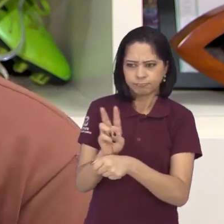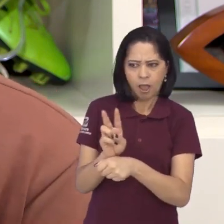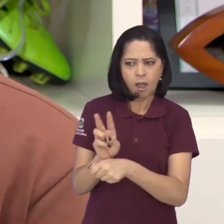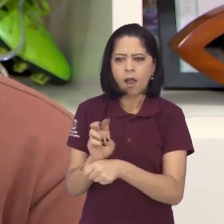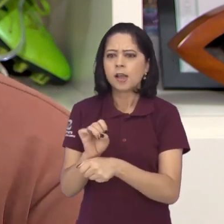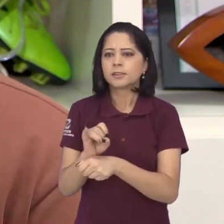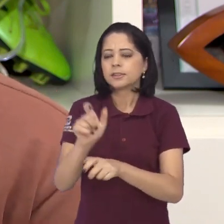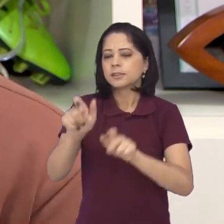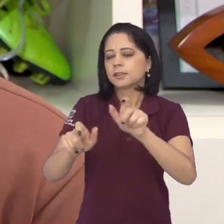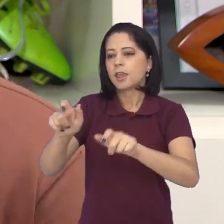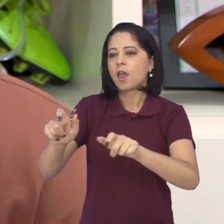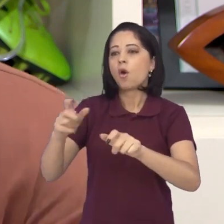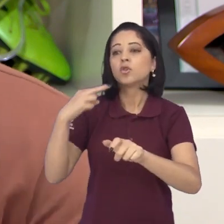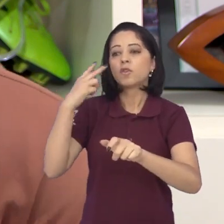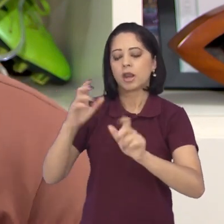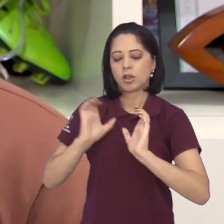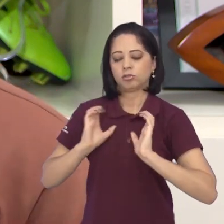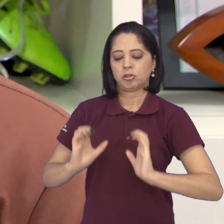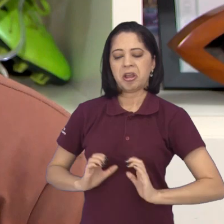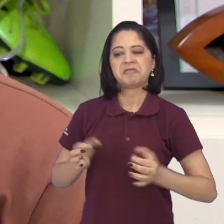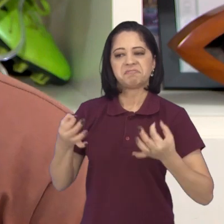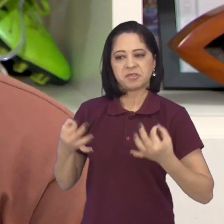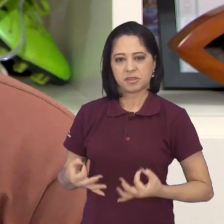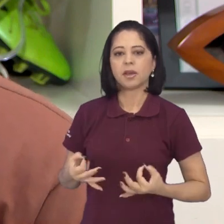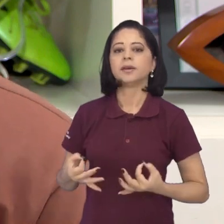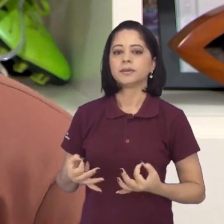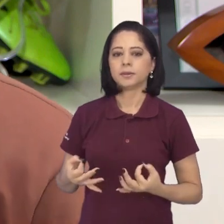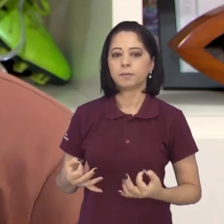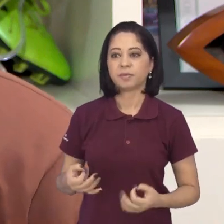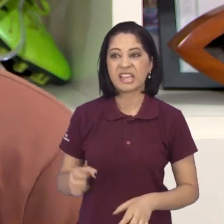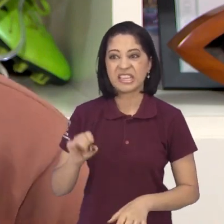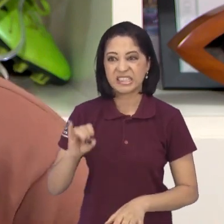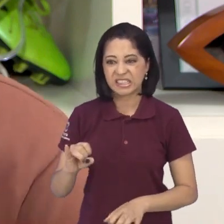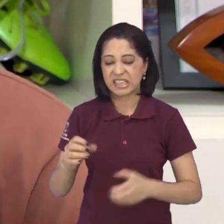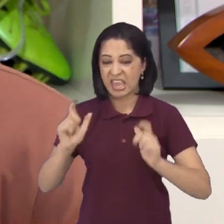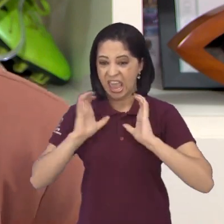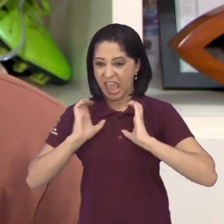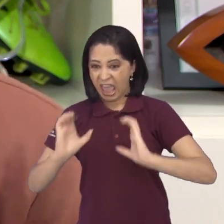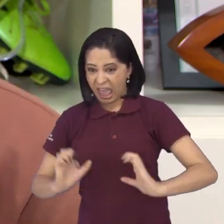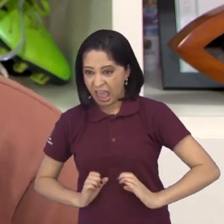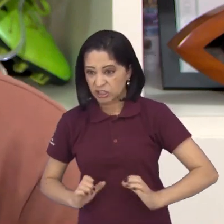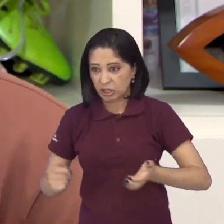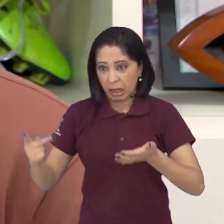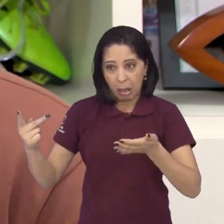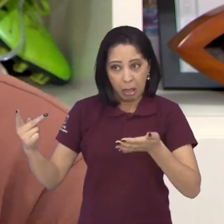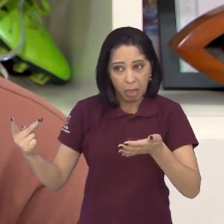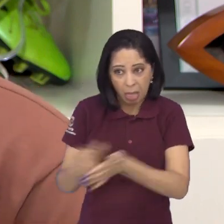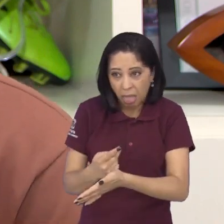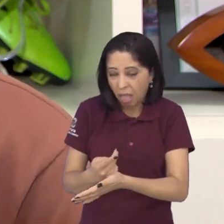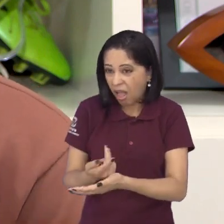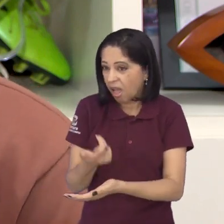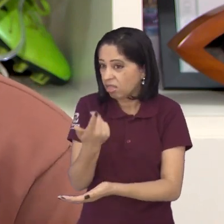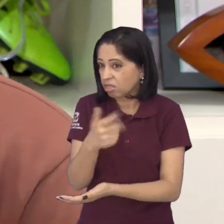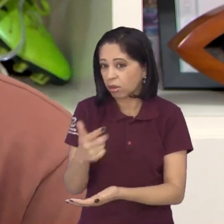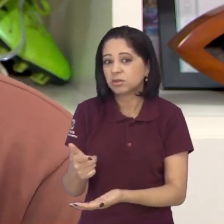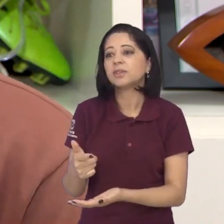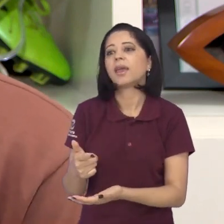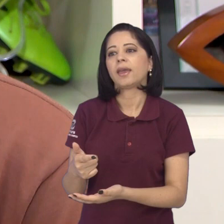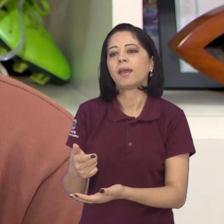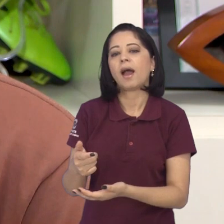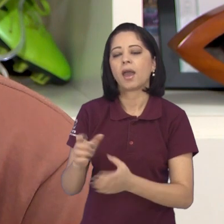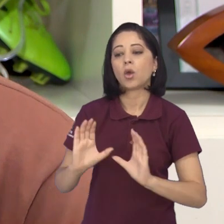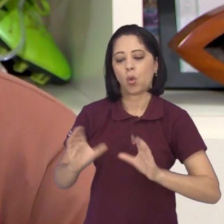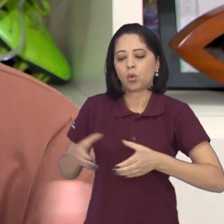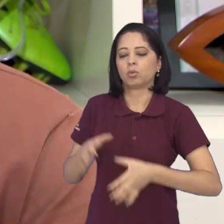os parlamentares para que a gente não tenha nenhum problema. E caso haja alguma solução, é essa comissão responsável